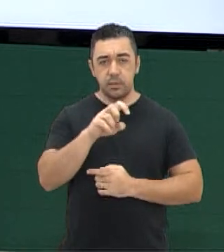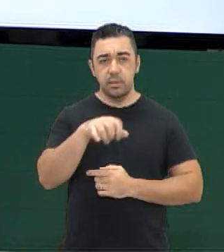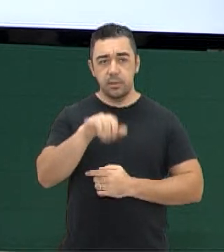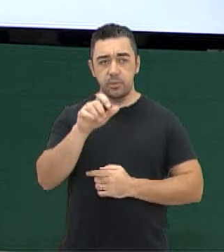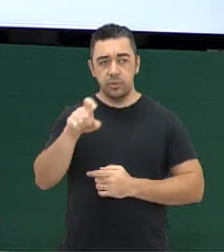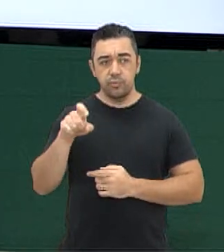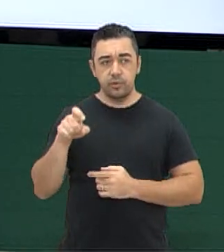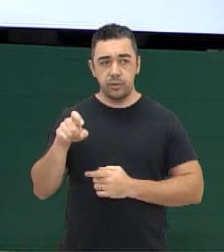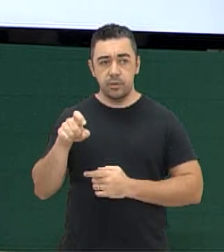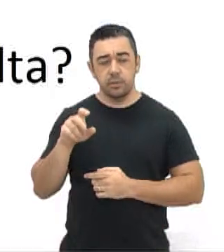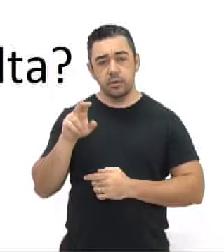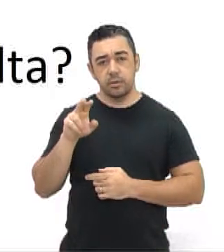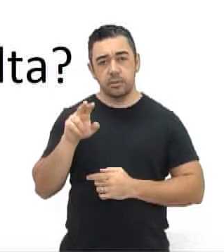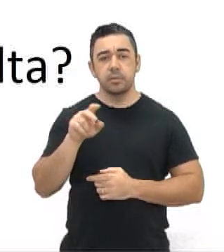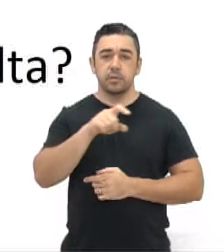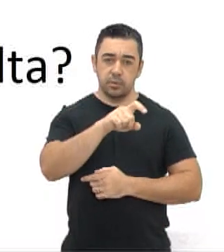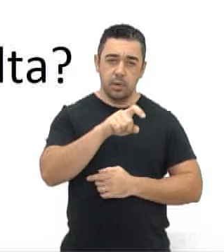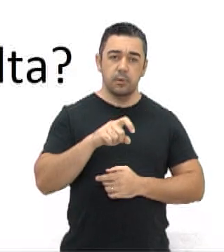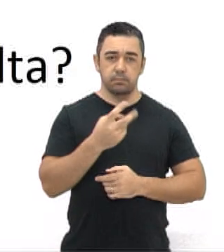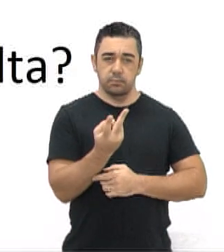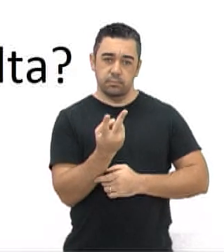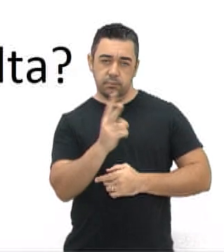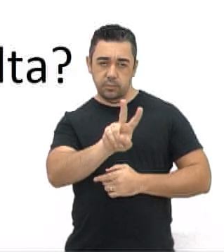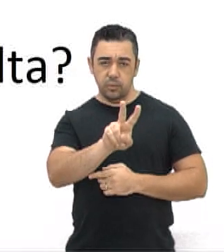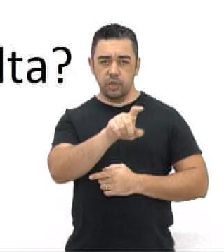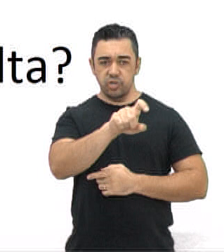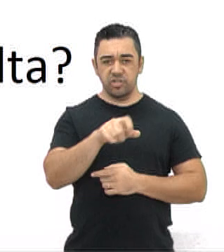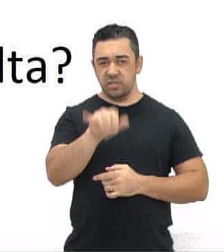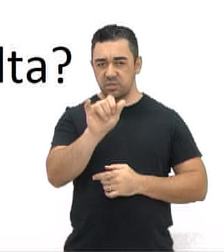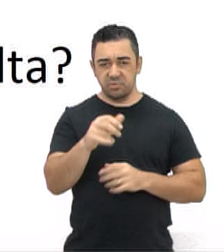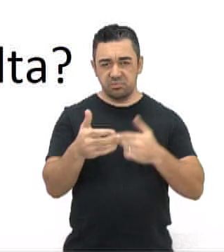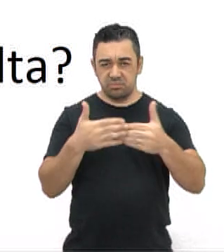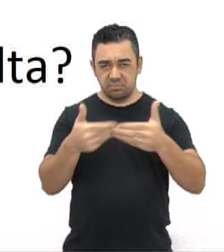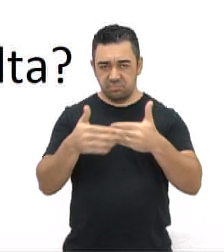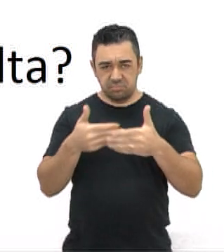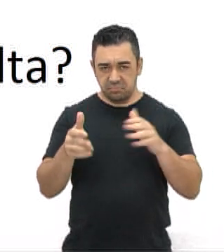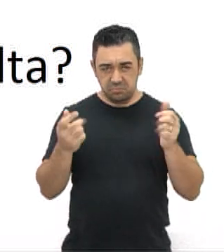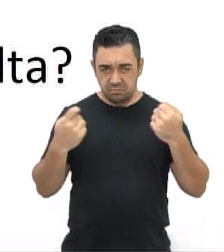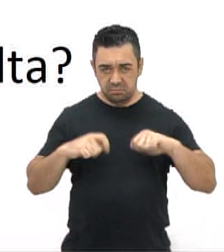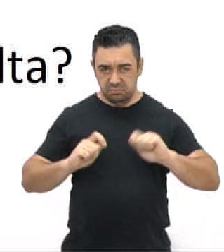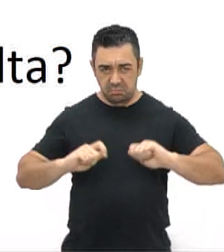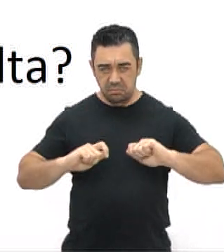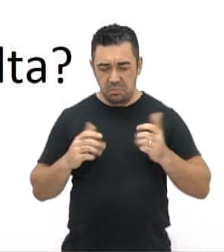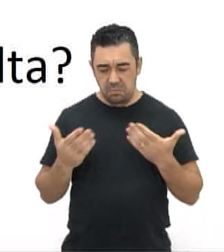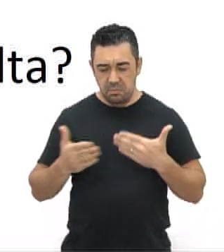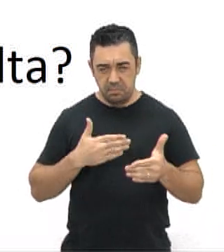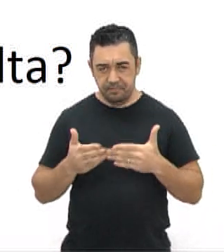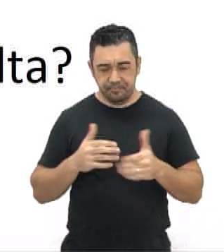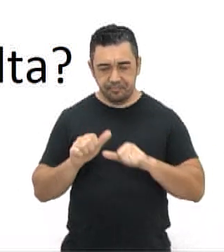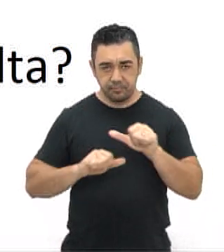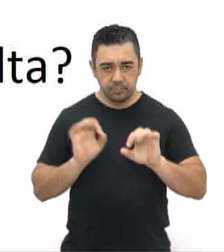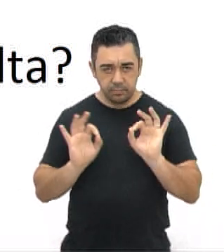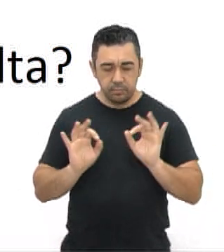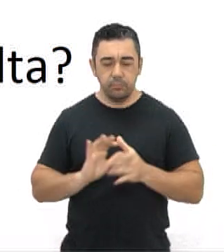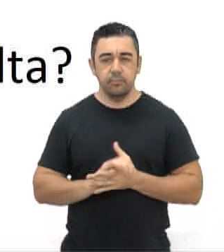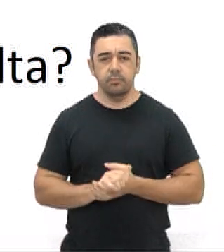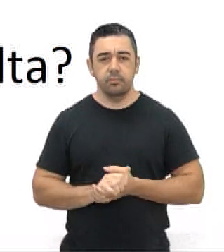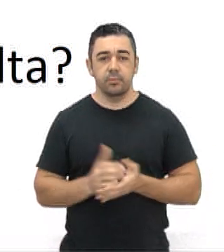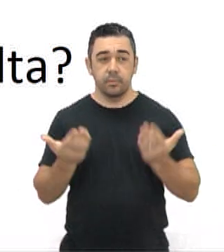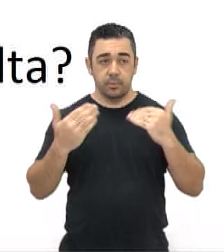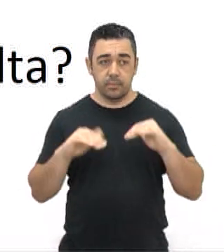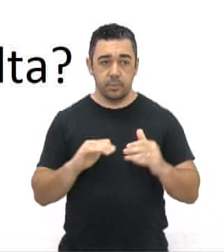15yx. Resposta menos 15yx ou xy, aqui a ordem da posição das letras não vai alterar.